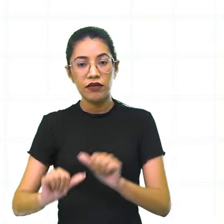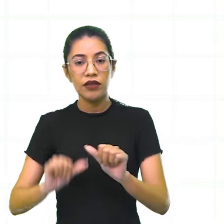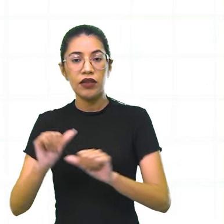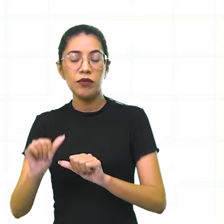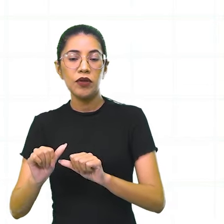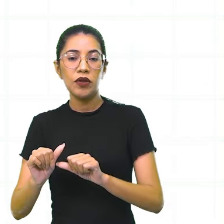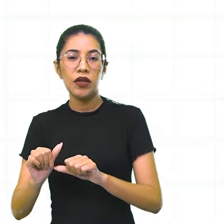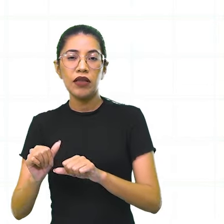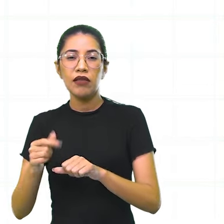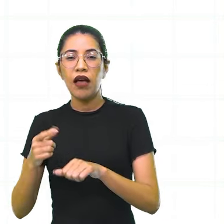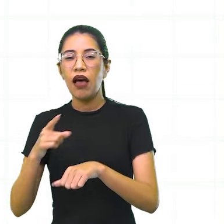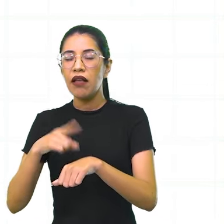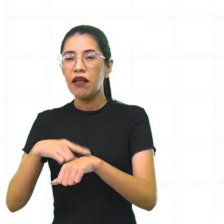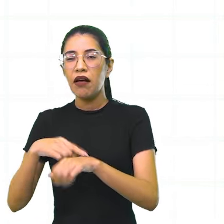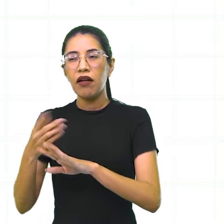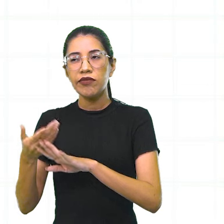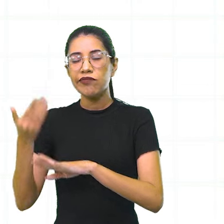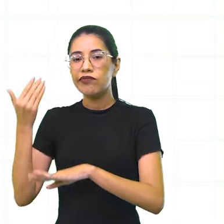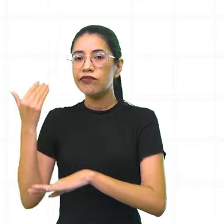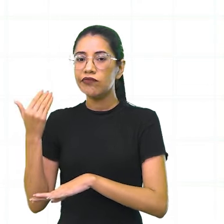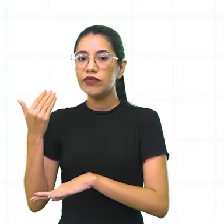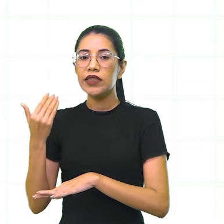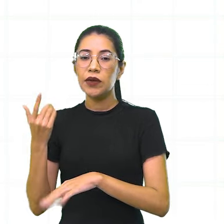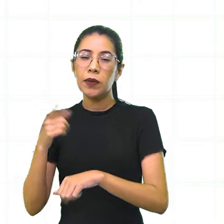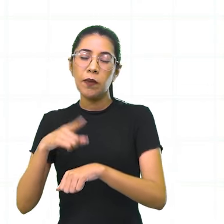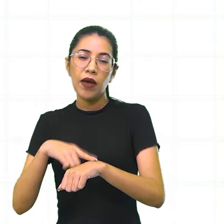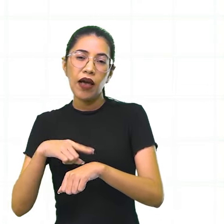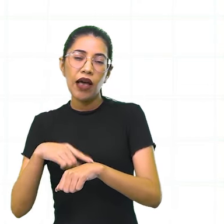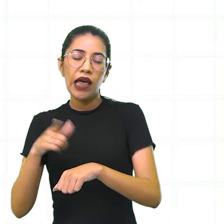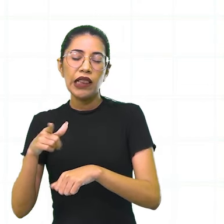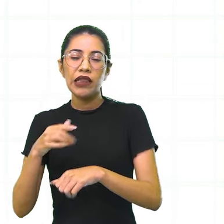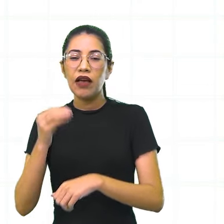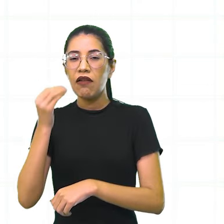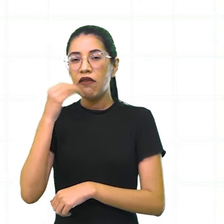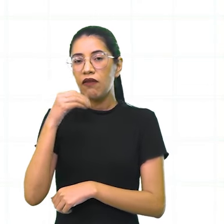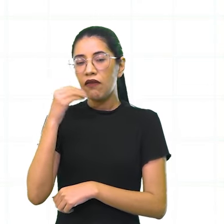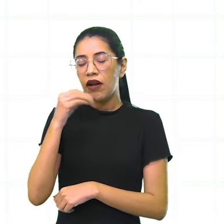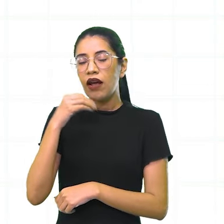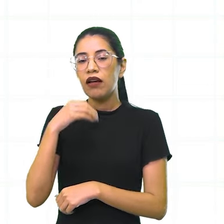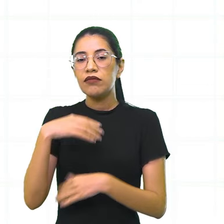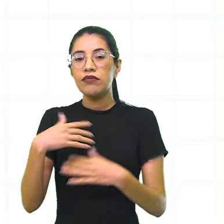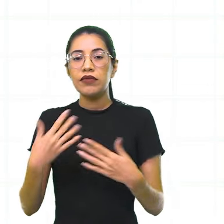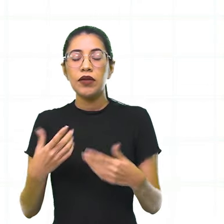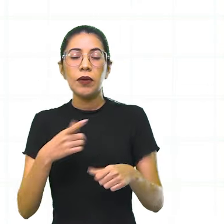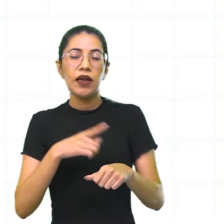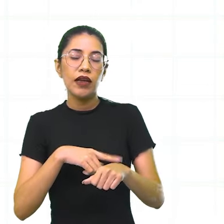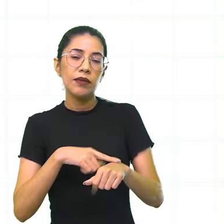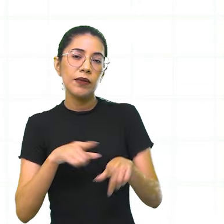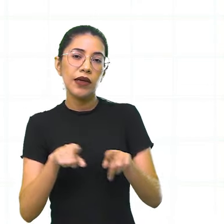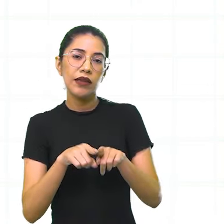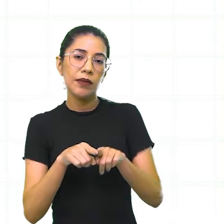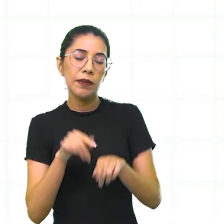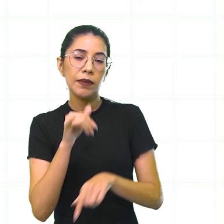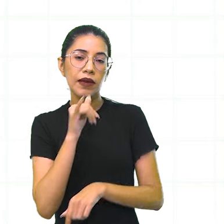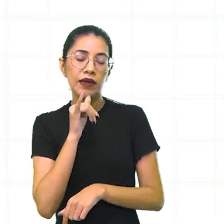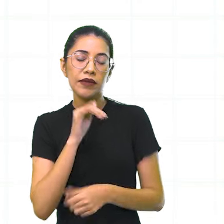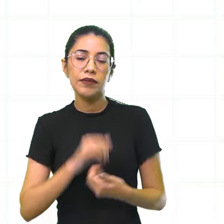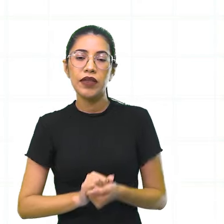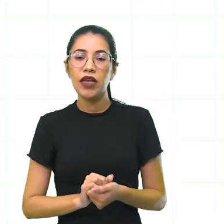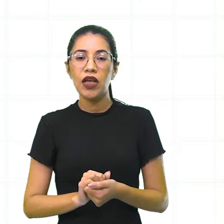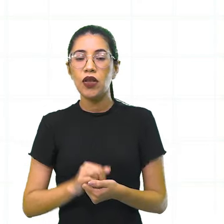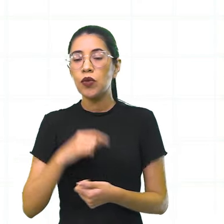naquele momento. Naquele momento, ela estava debilitada, né? Naquele momento, ele não estava